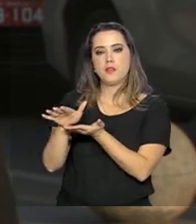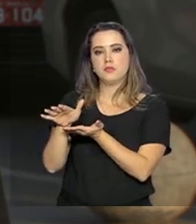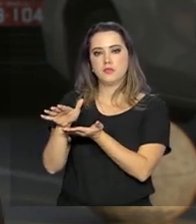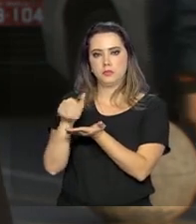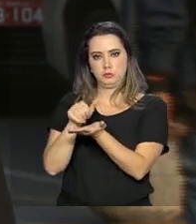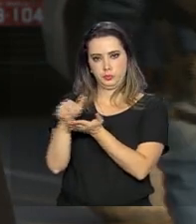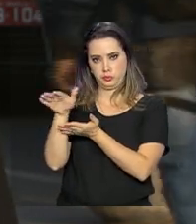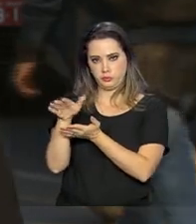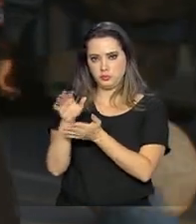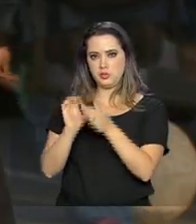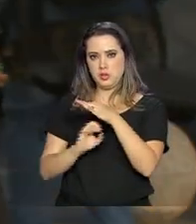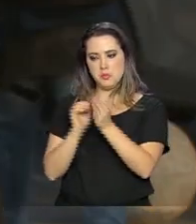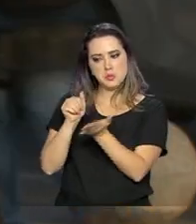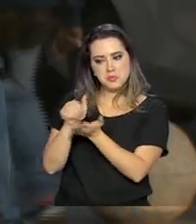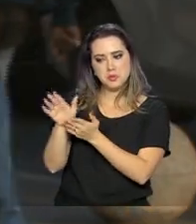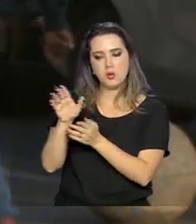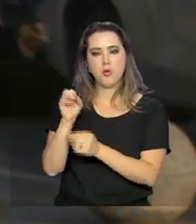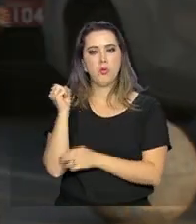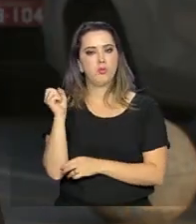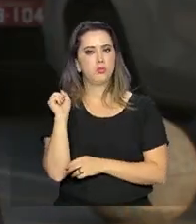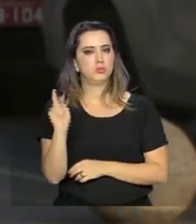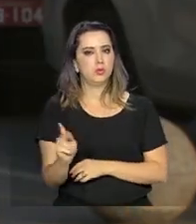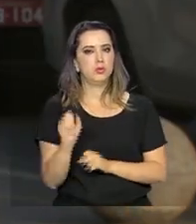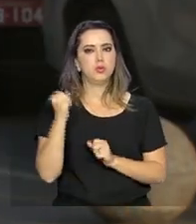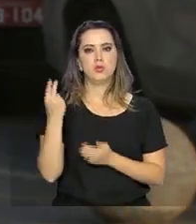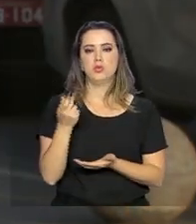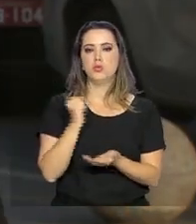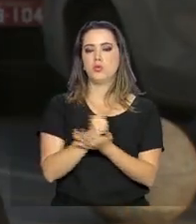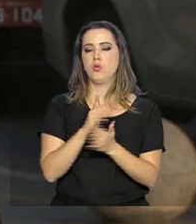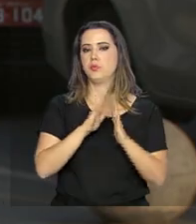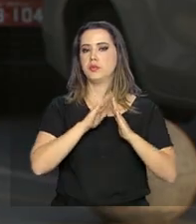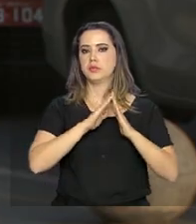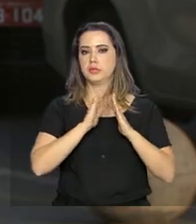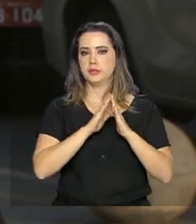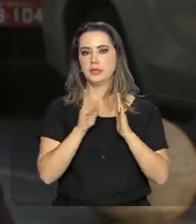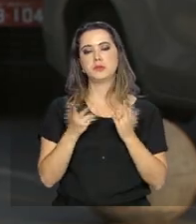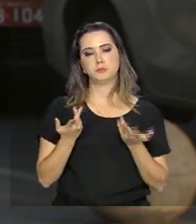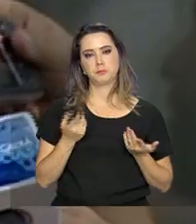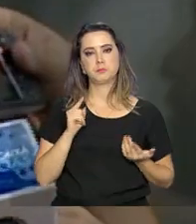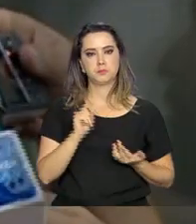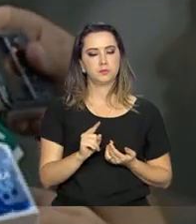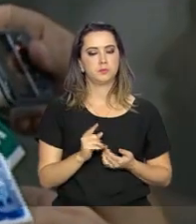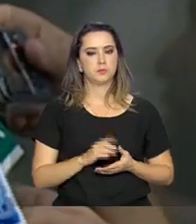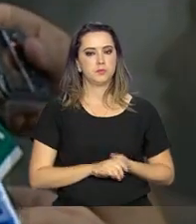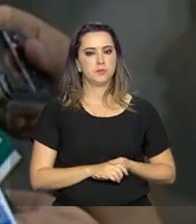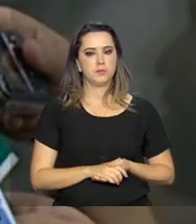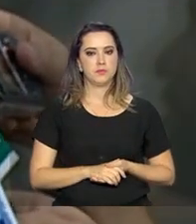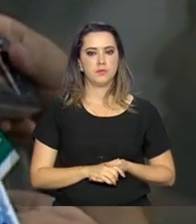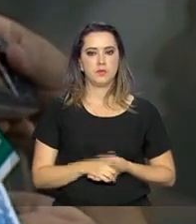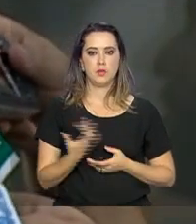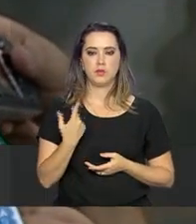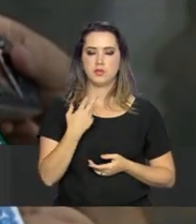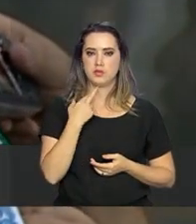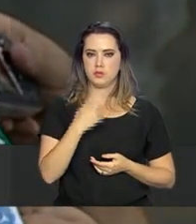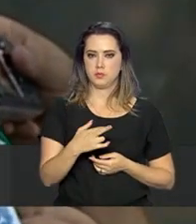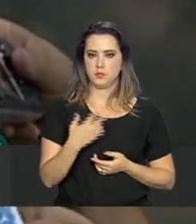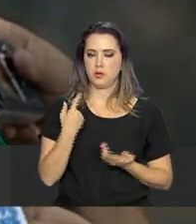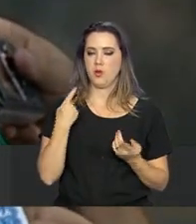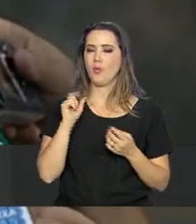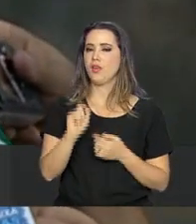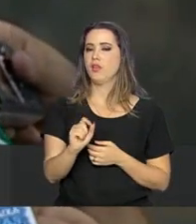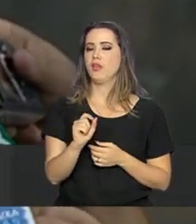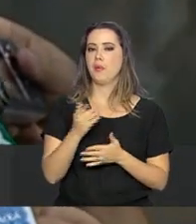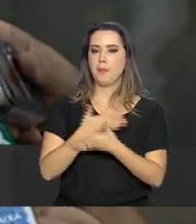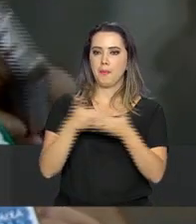sem justa causa aposentadoria ou compra da casa própria por exemplo isso foi resultado de uma demanda por uma